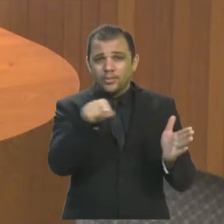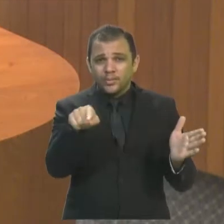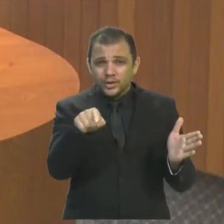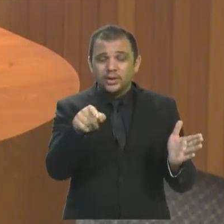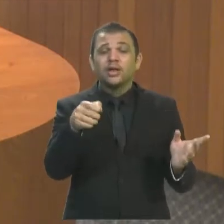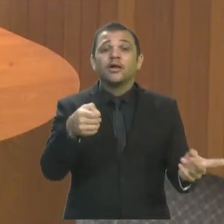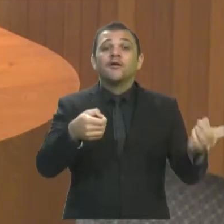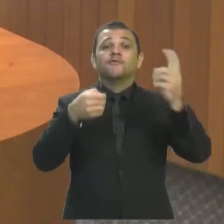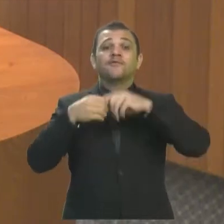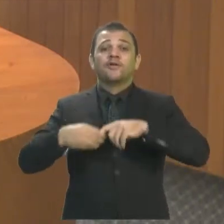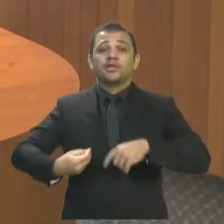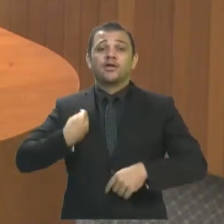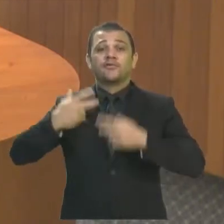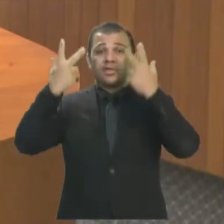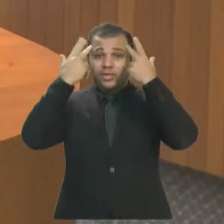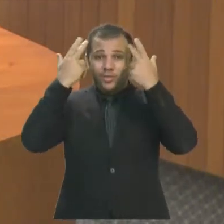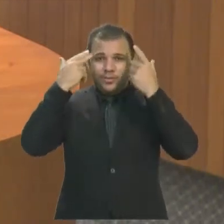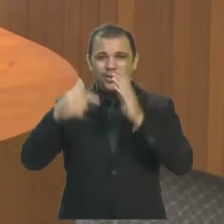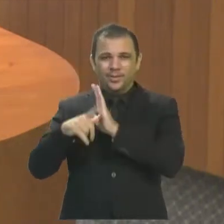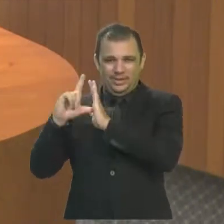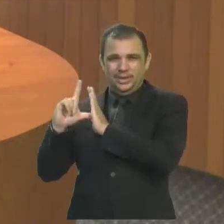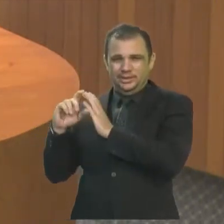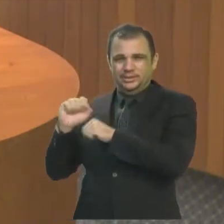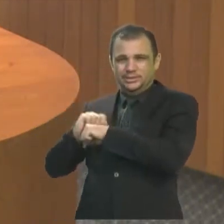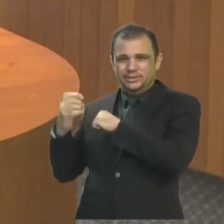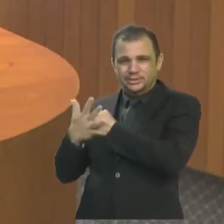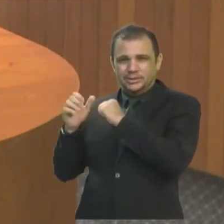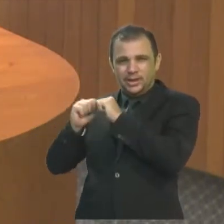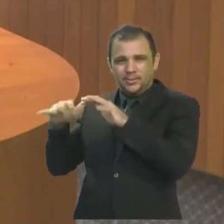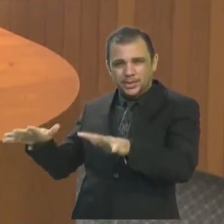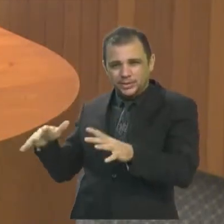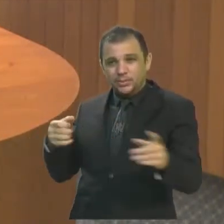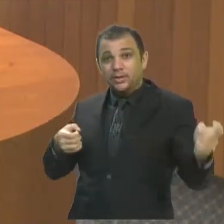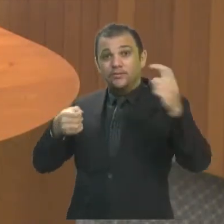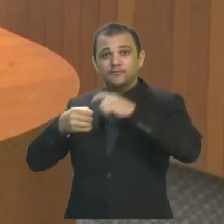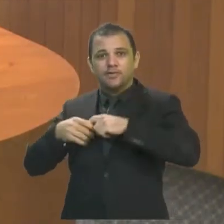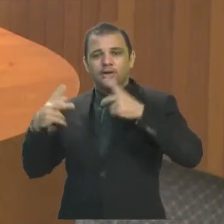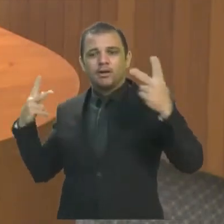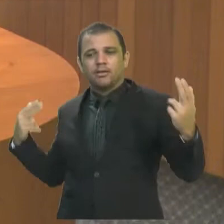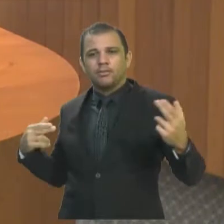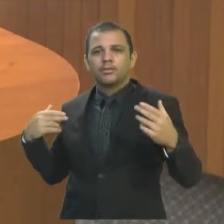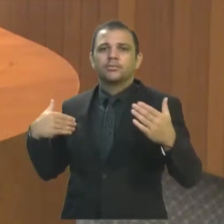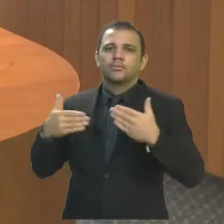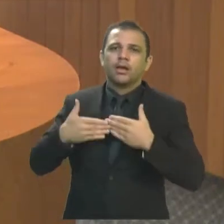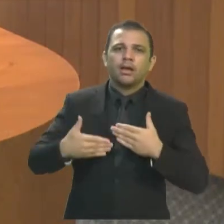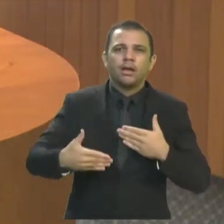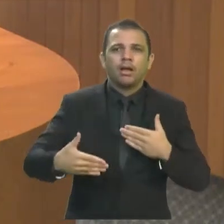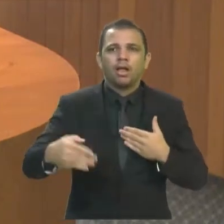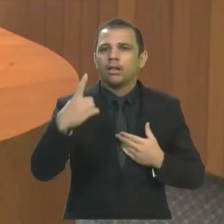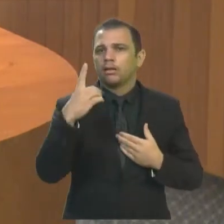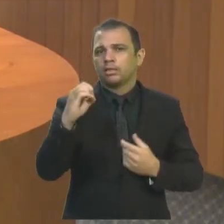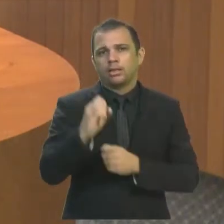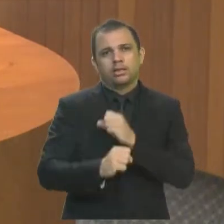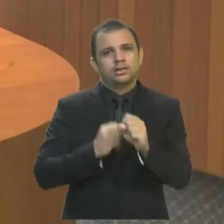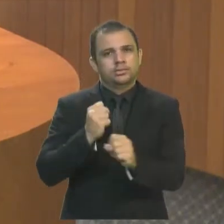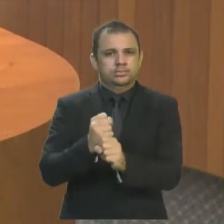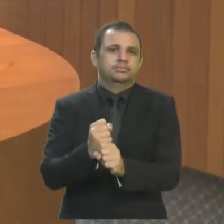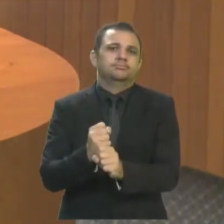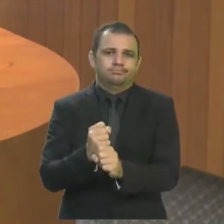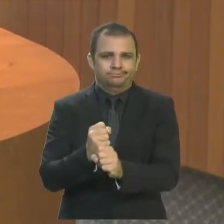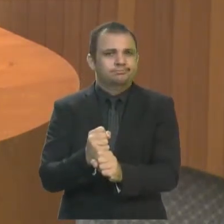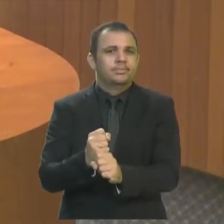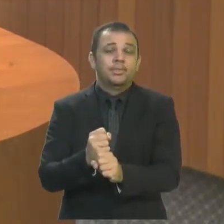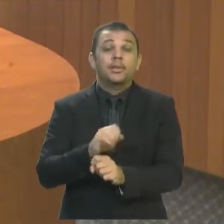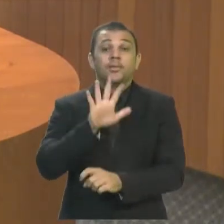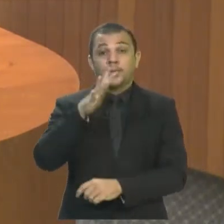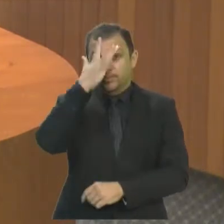estágio de vida que elas tinham antes da pandemia, enquanto as pessoas que são ricas vão demorar menos de um ano. Então, bem daí,